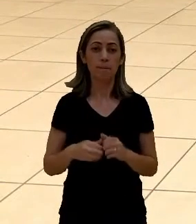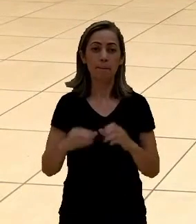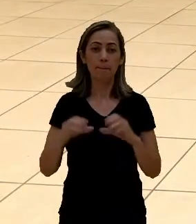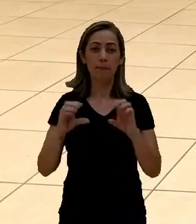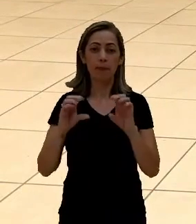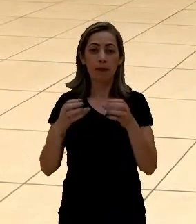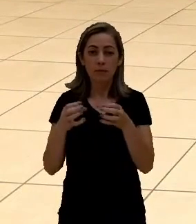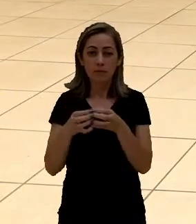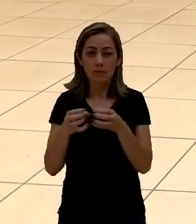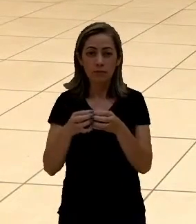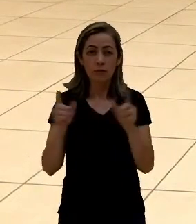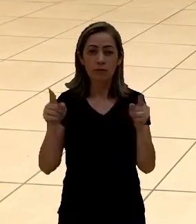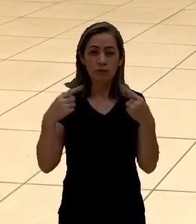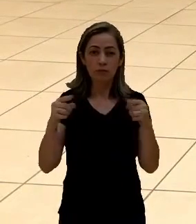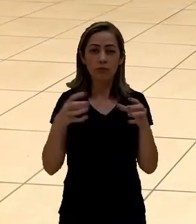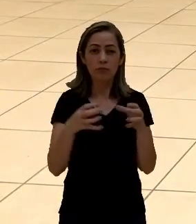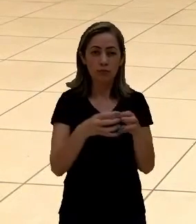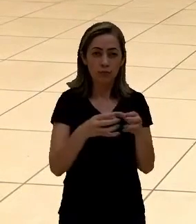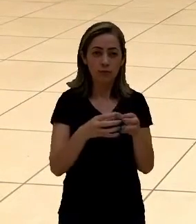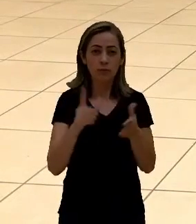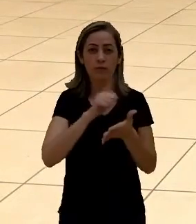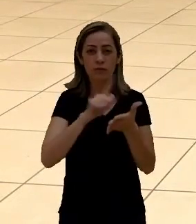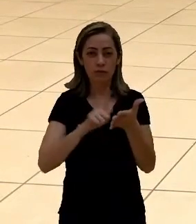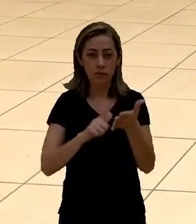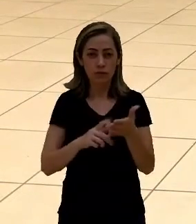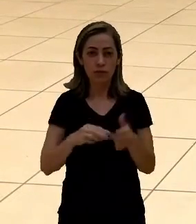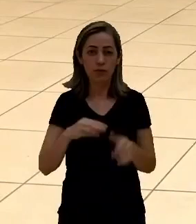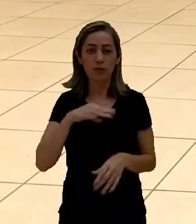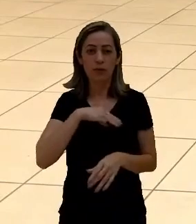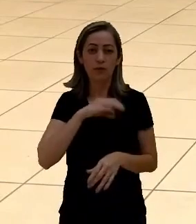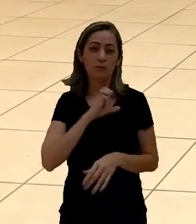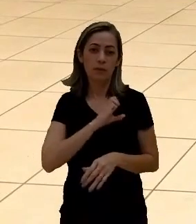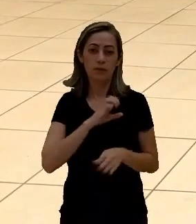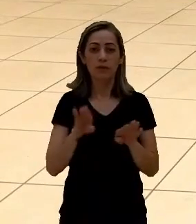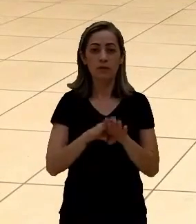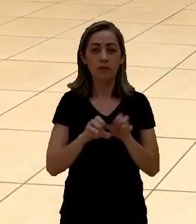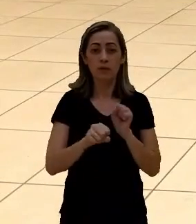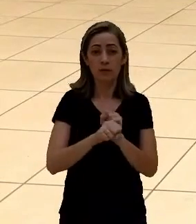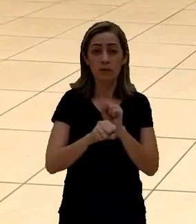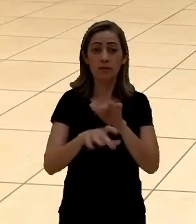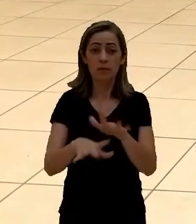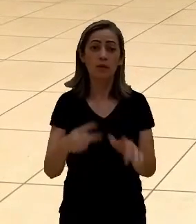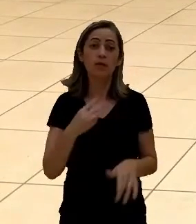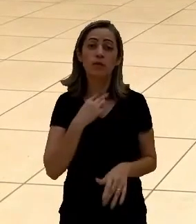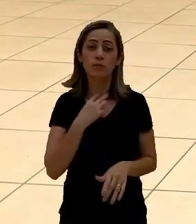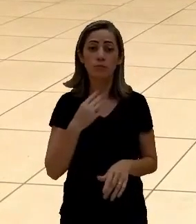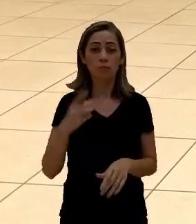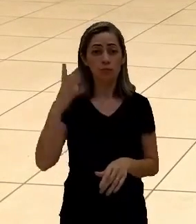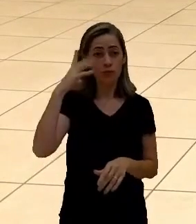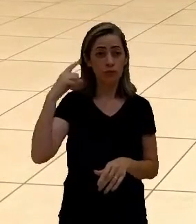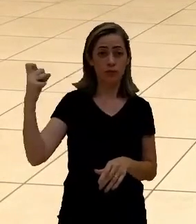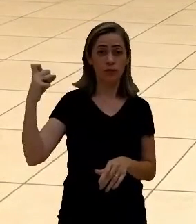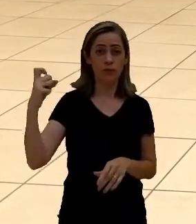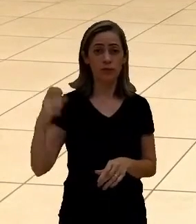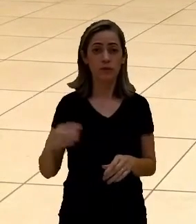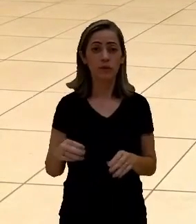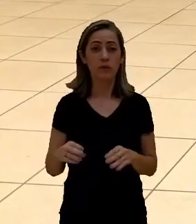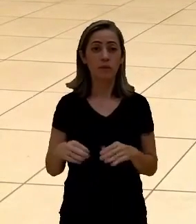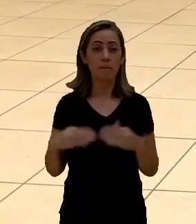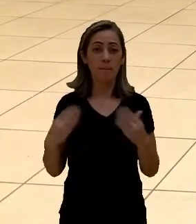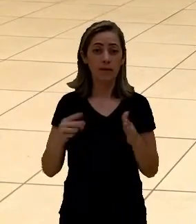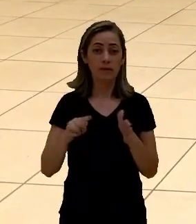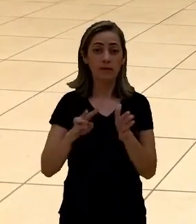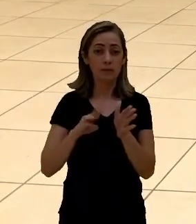de músicos de ministros e com a pandemia eu não pude mais sair só que o WhatsApp Não